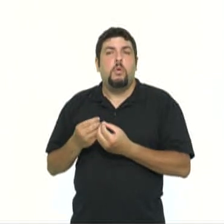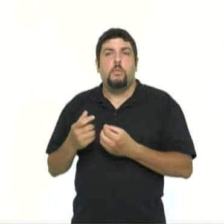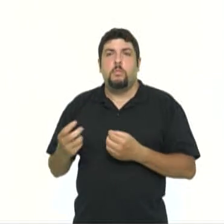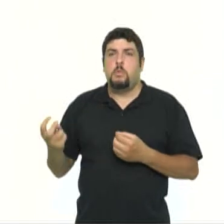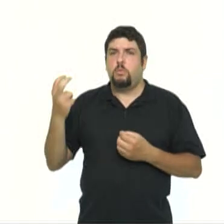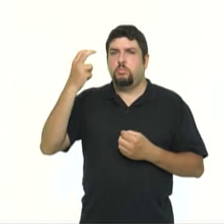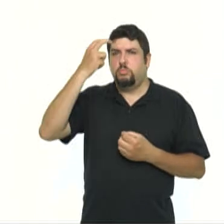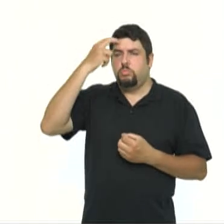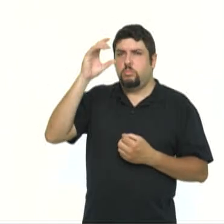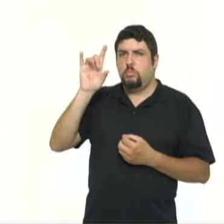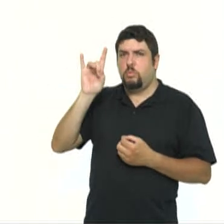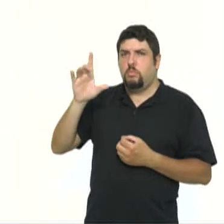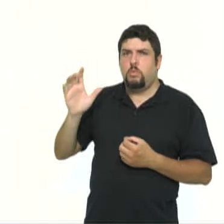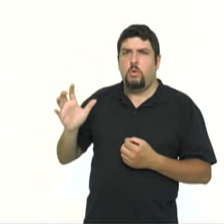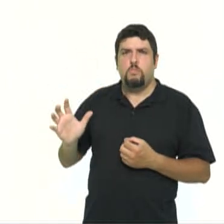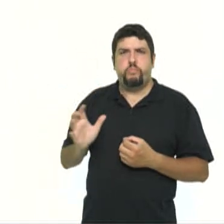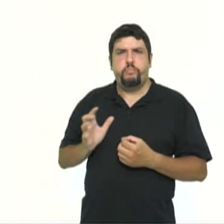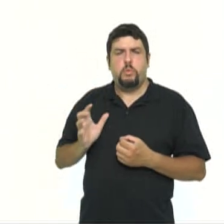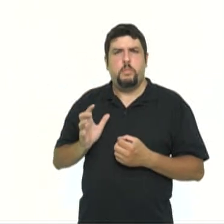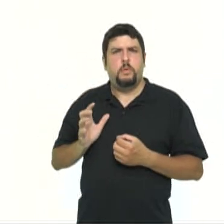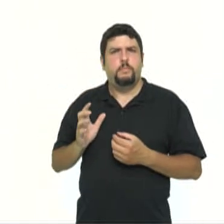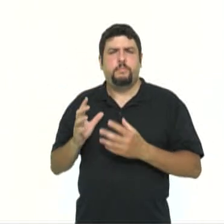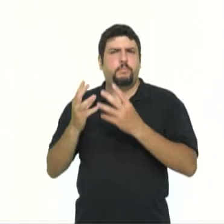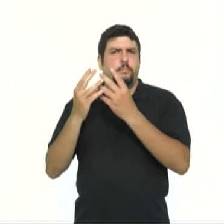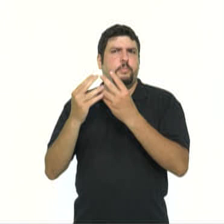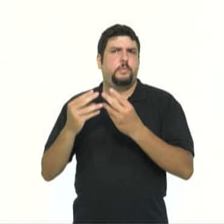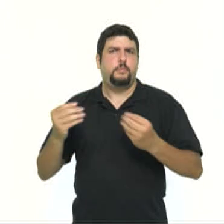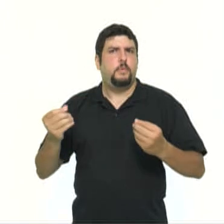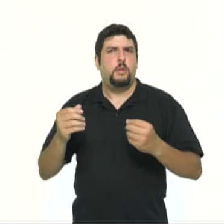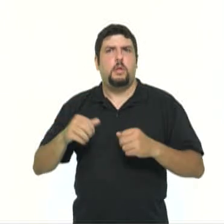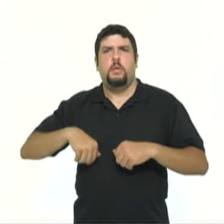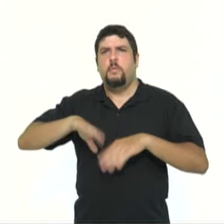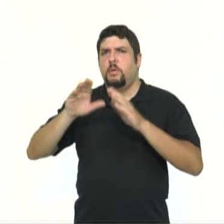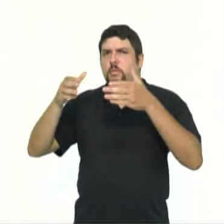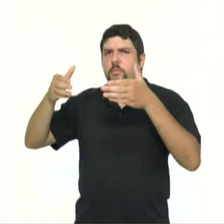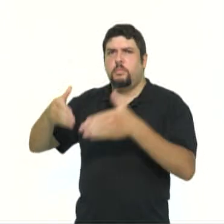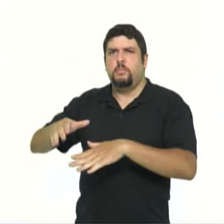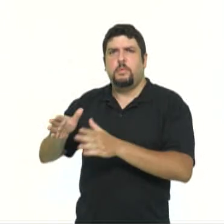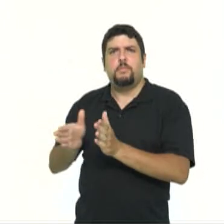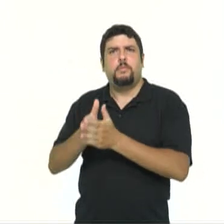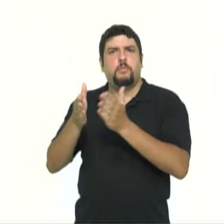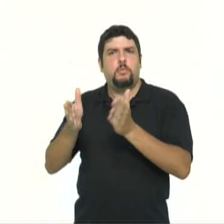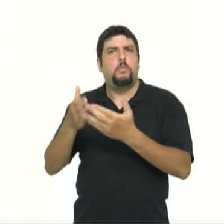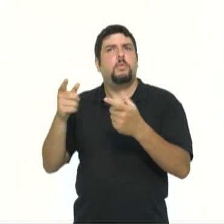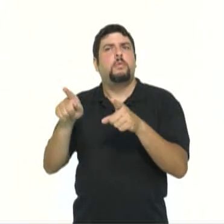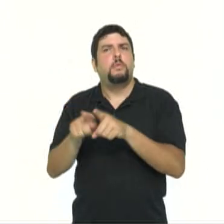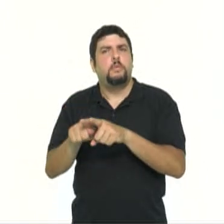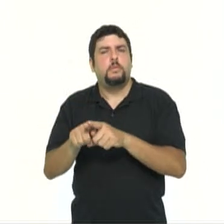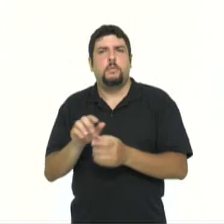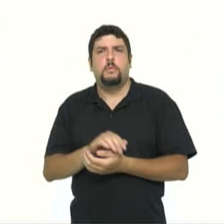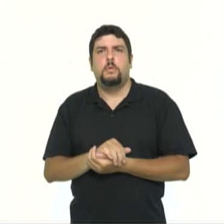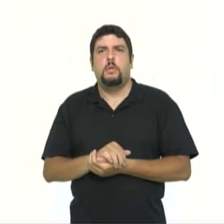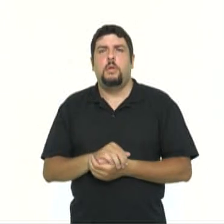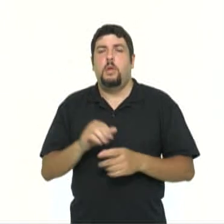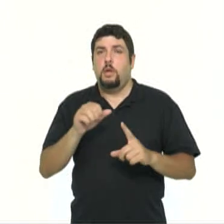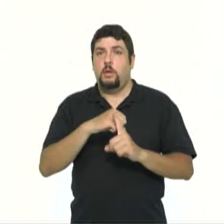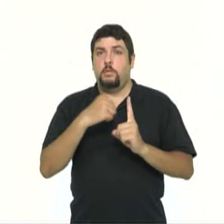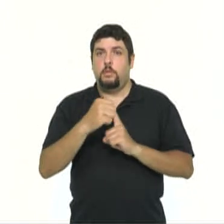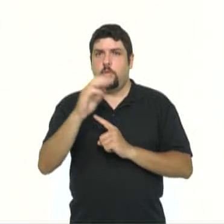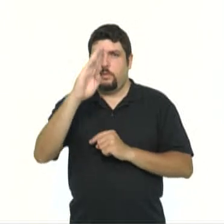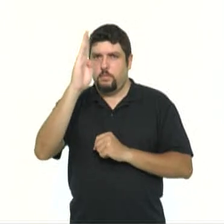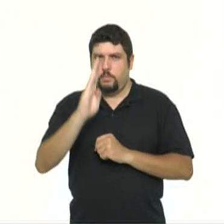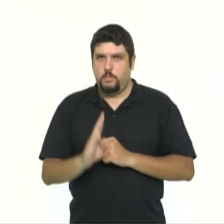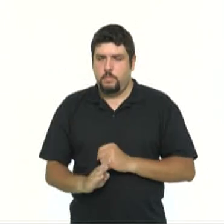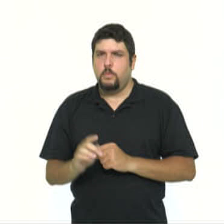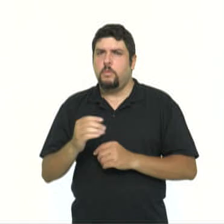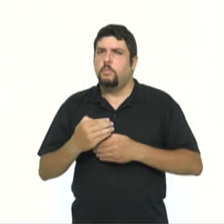cultura, sobretudo em regiões carentes. Feito isso, a sociedade brasileira poderá